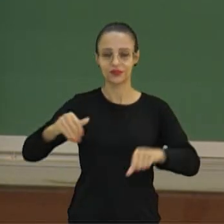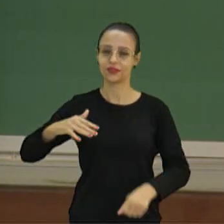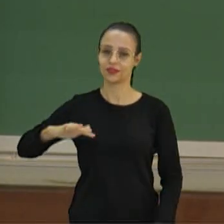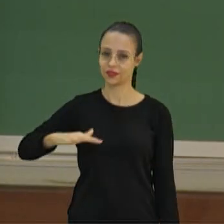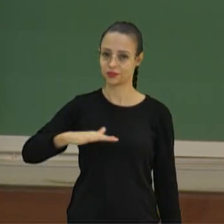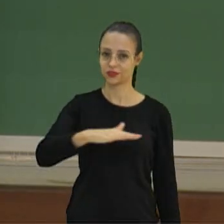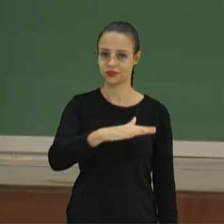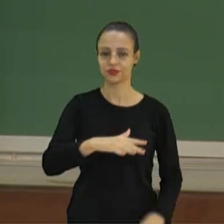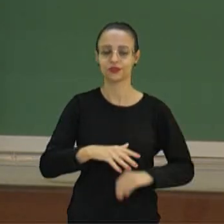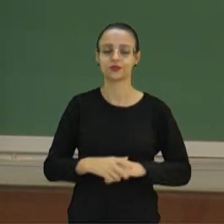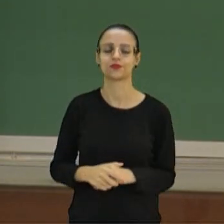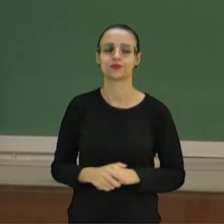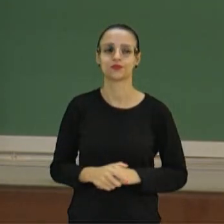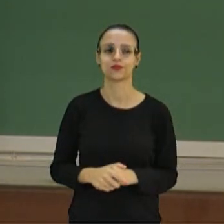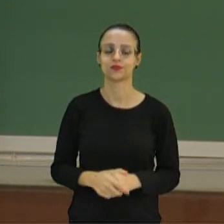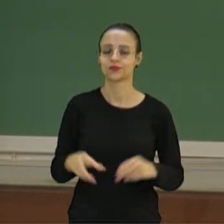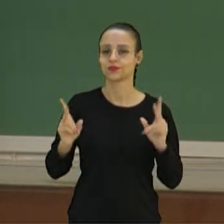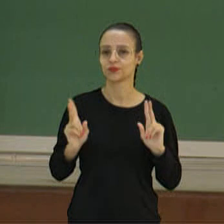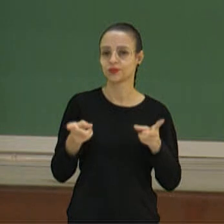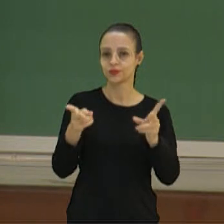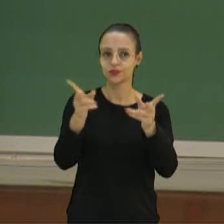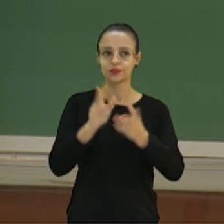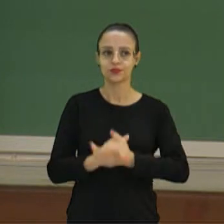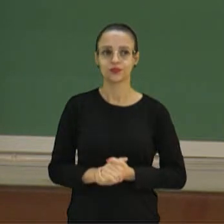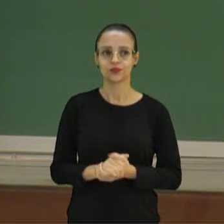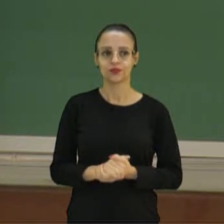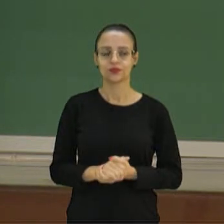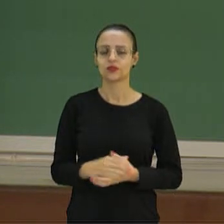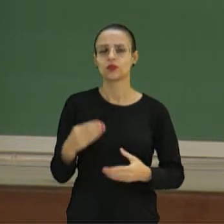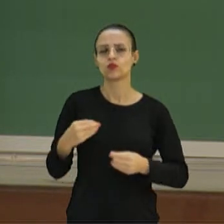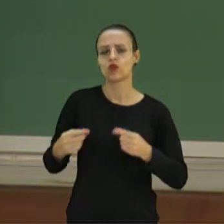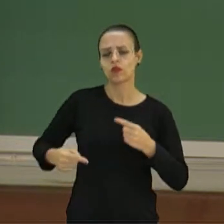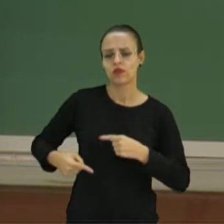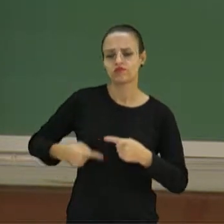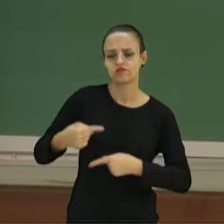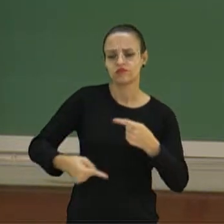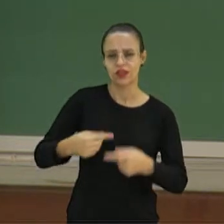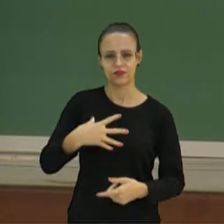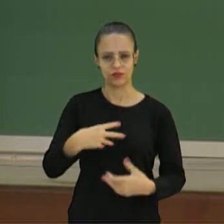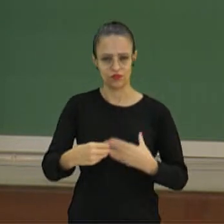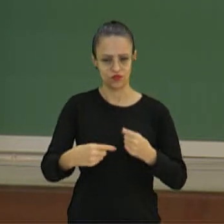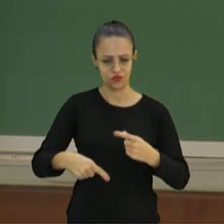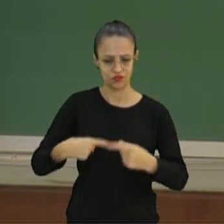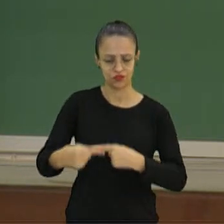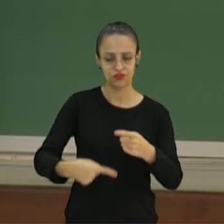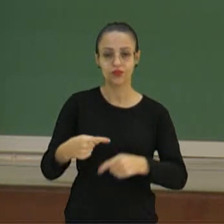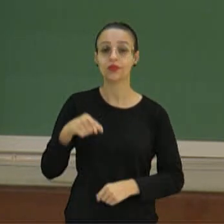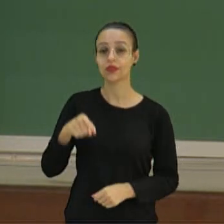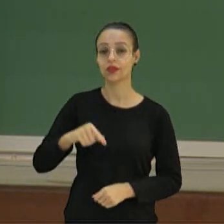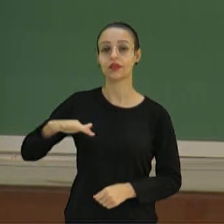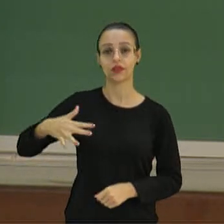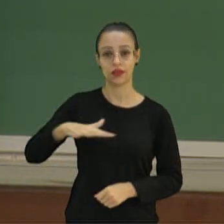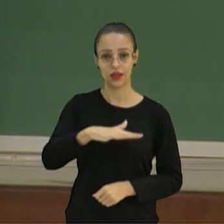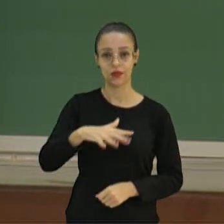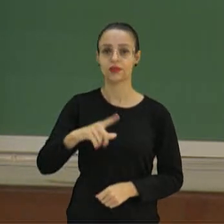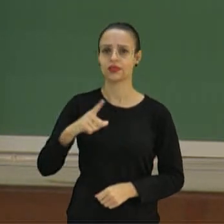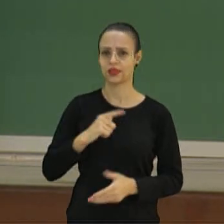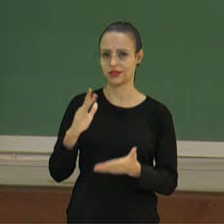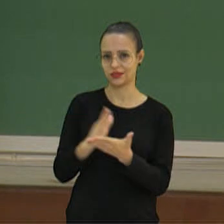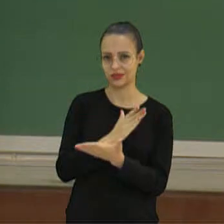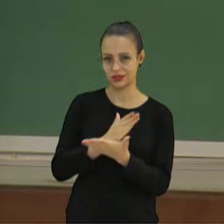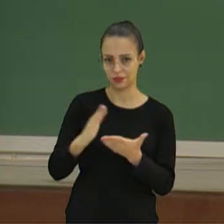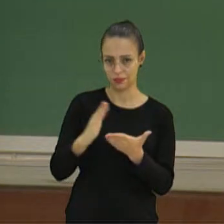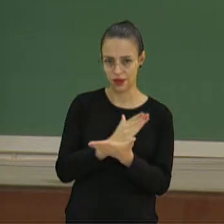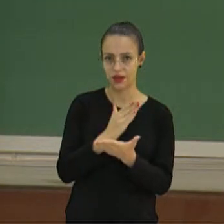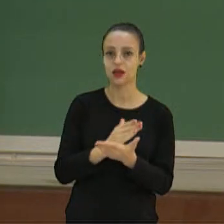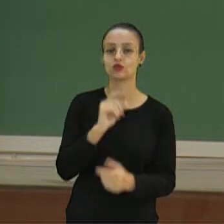galera? Continuando, a gente vai falar da reprodução desses animais. Os répteis, eles têm sexos separados. Então a gente